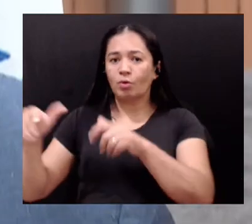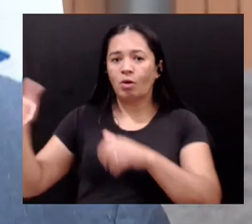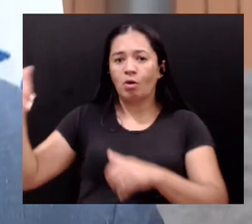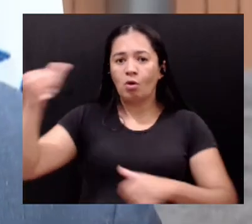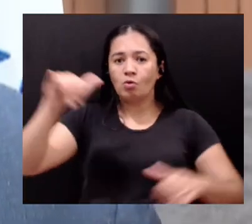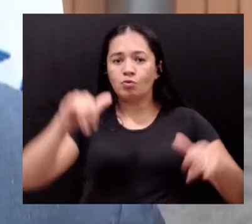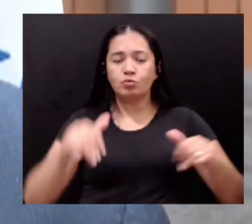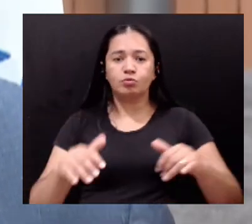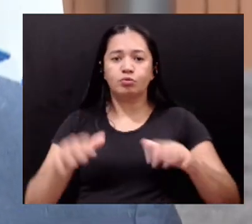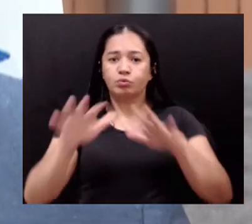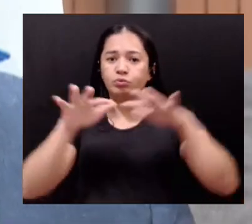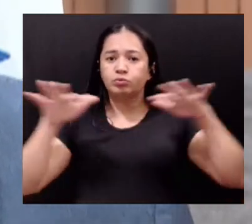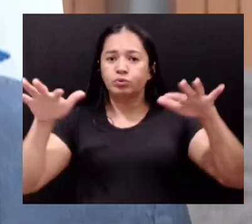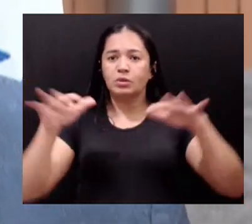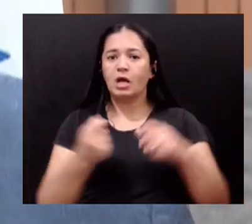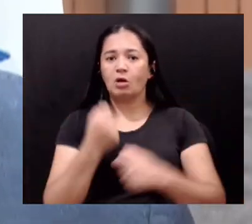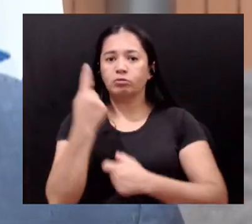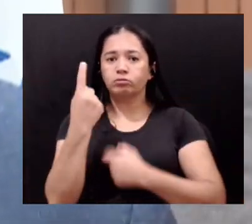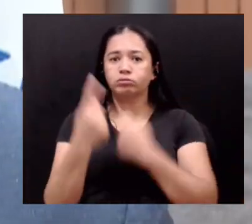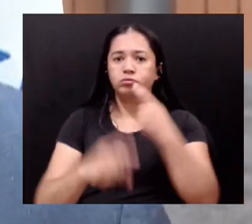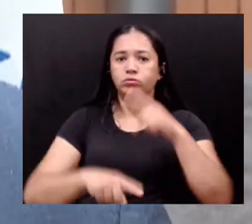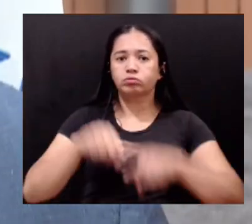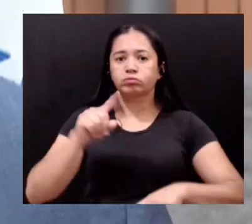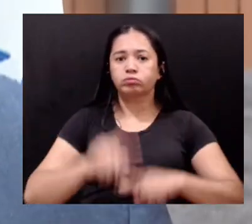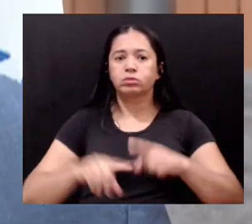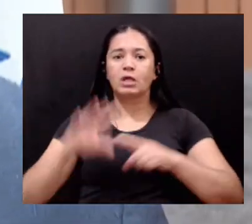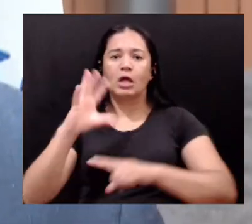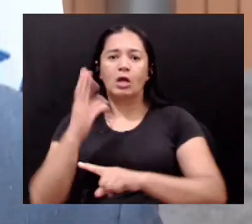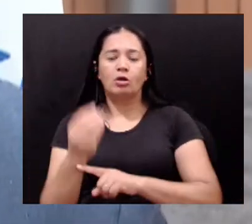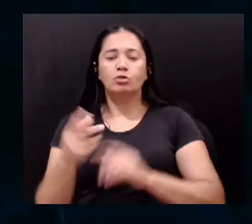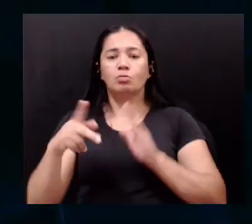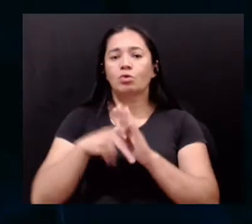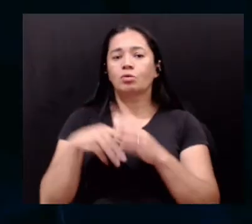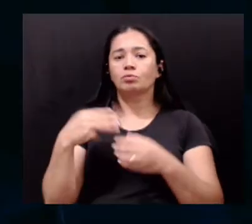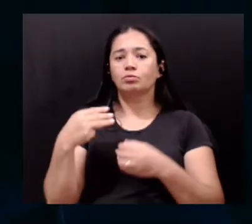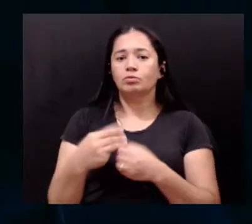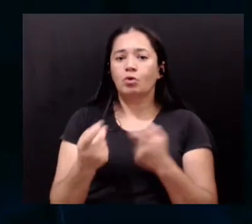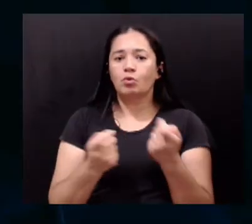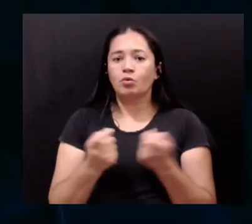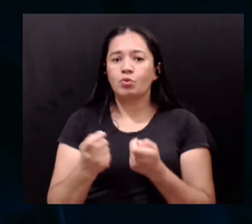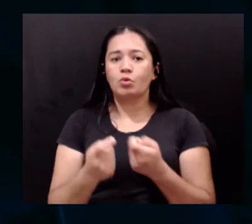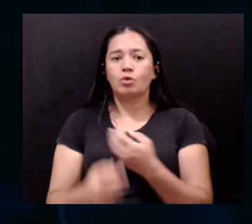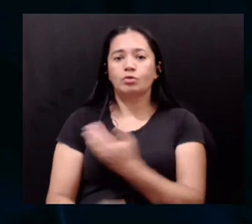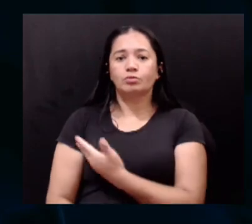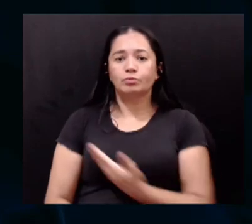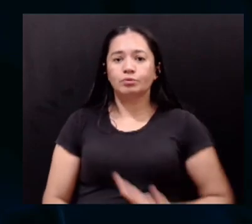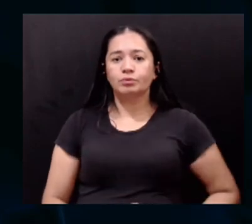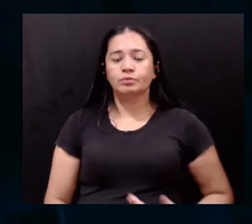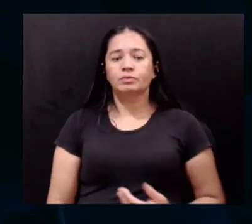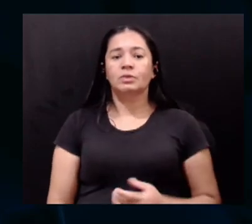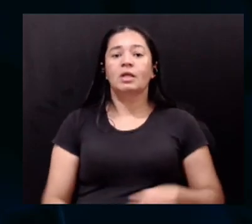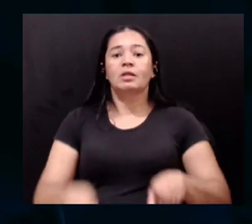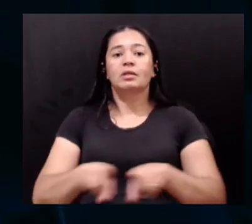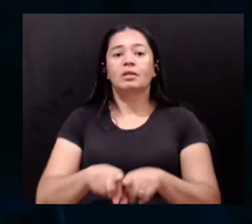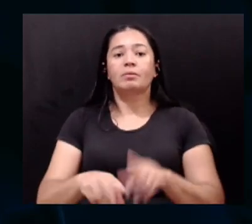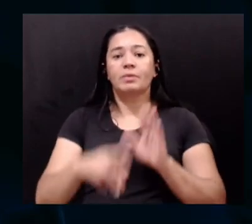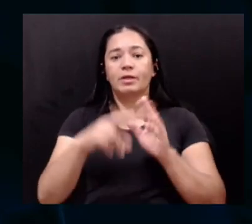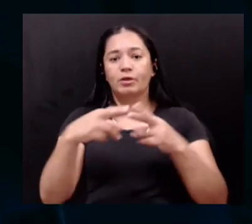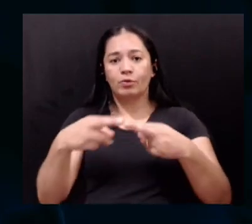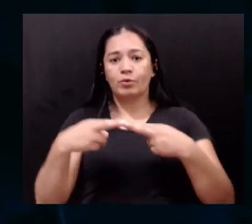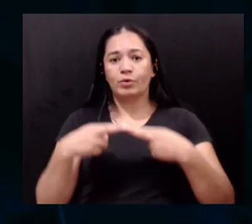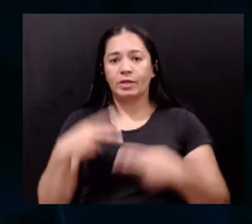equipamentos de arte, municipal, de domínio municipal. Bom, teve também o requerimento do vereador Igor